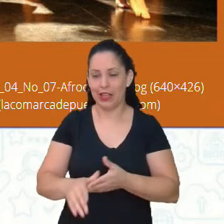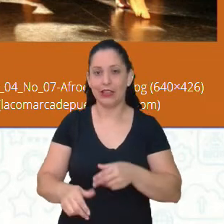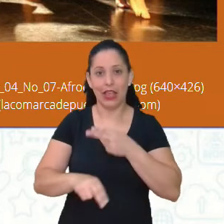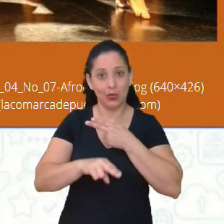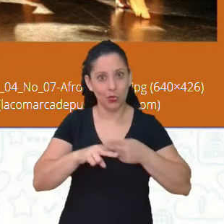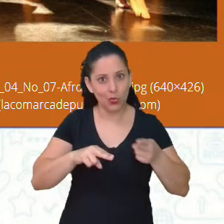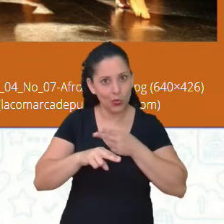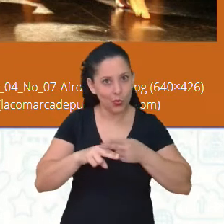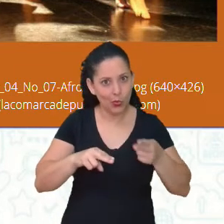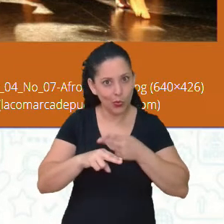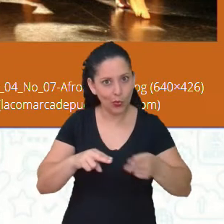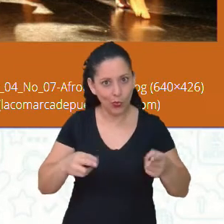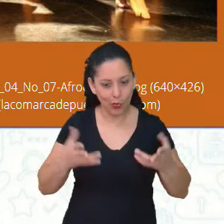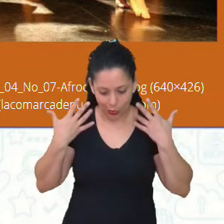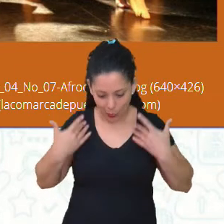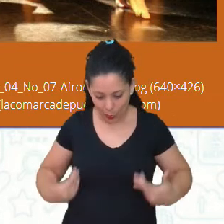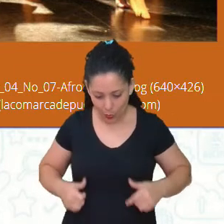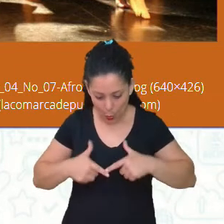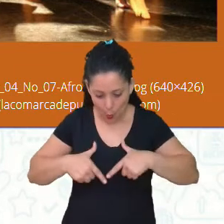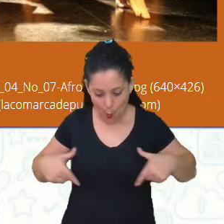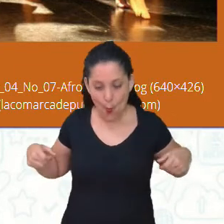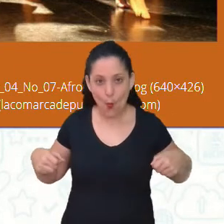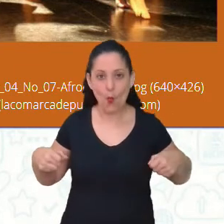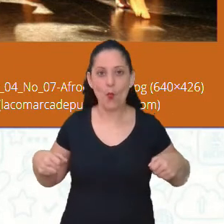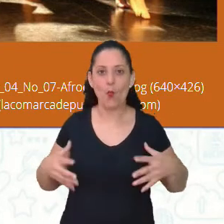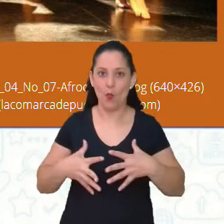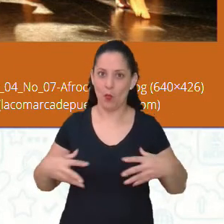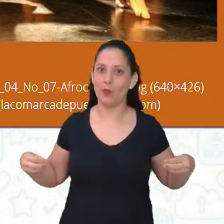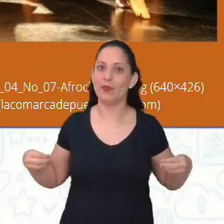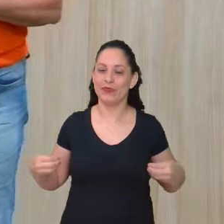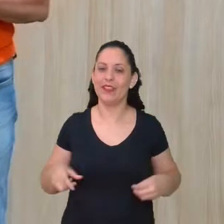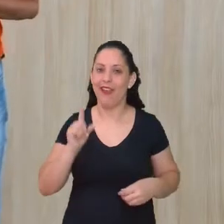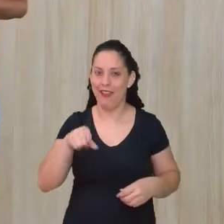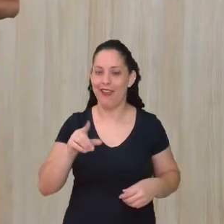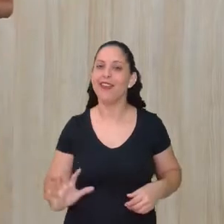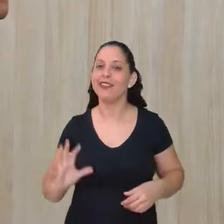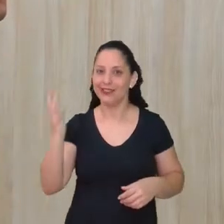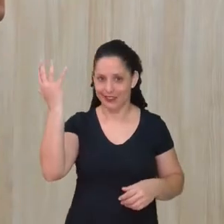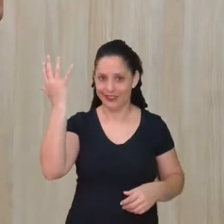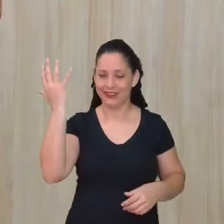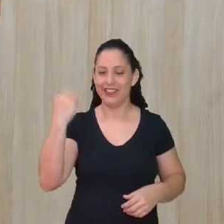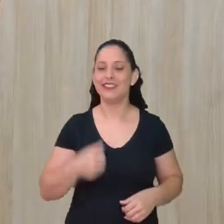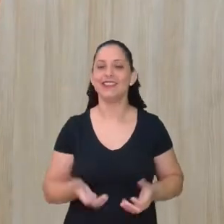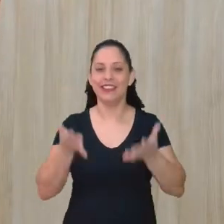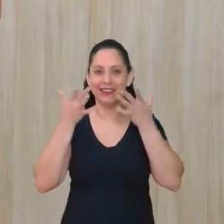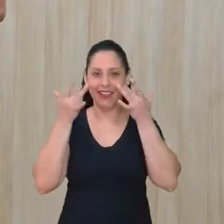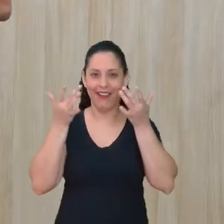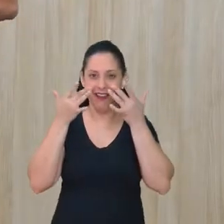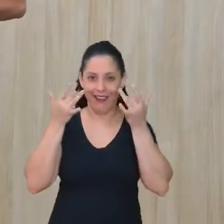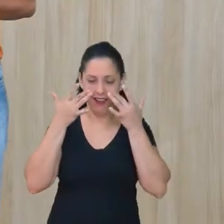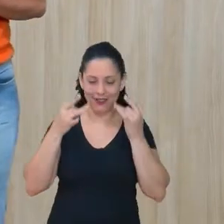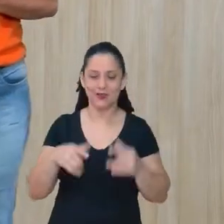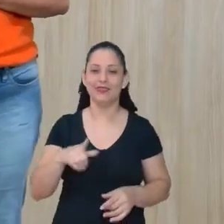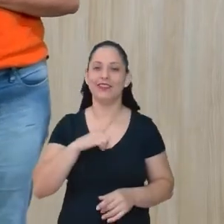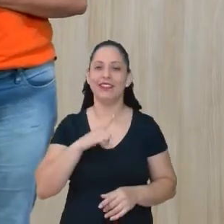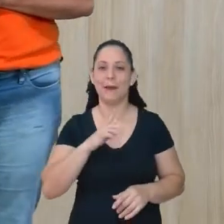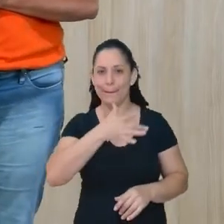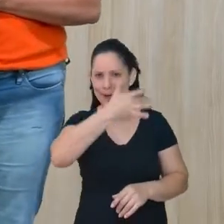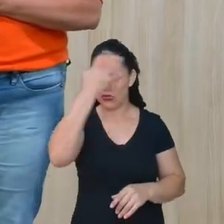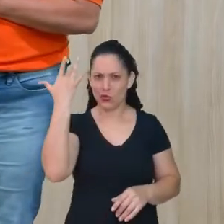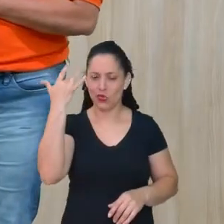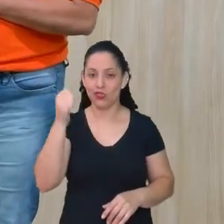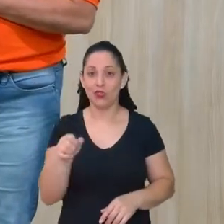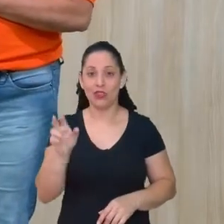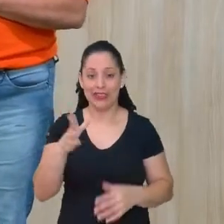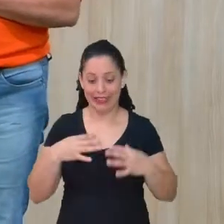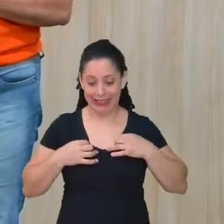Como assim, professora? Uhum. É bem comum, viu, gente? Em peças de teatro contemporâneo, os atores estarem sem